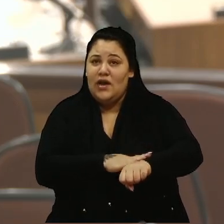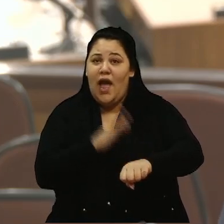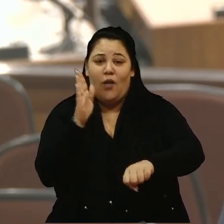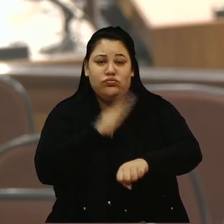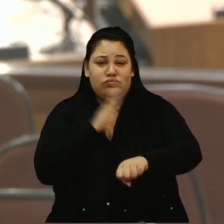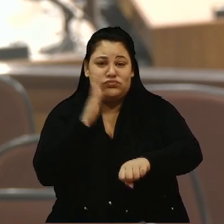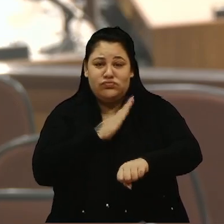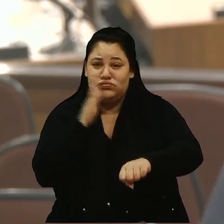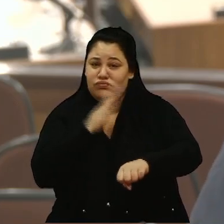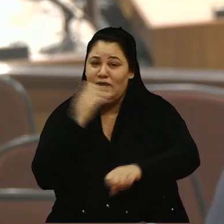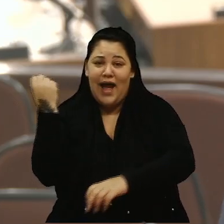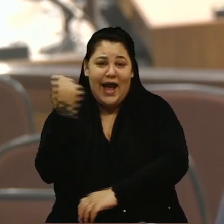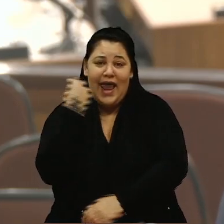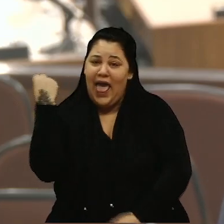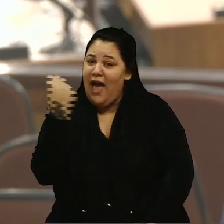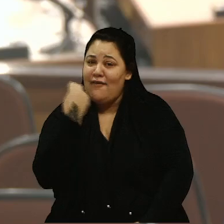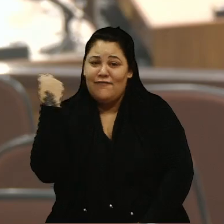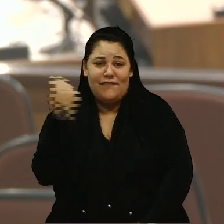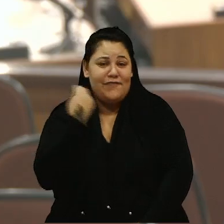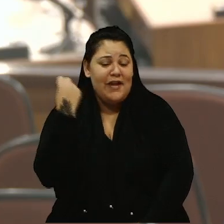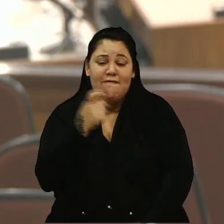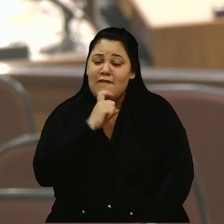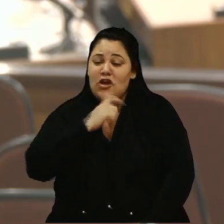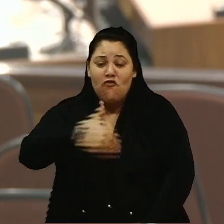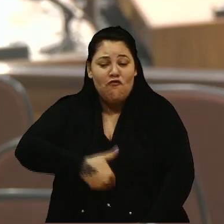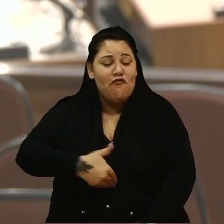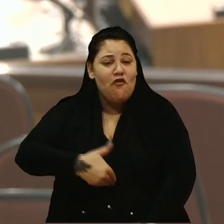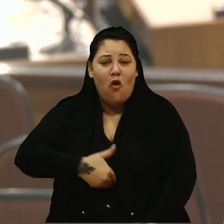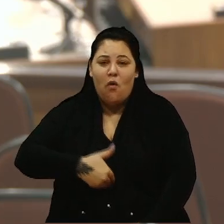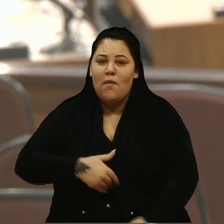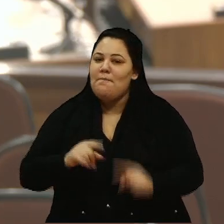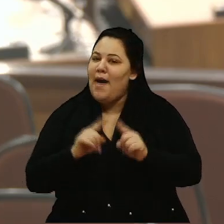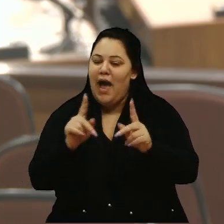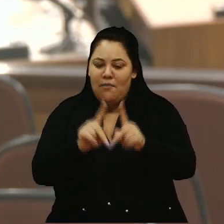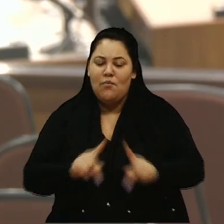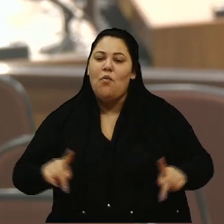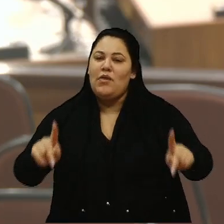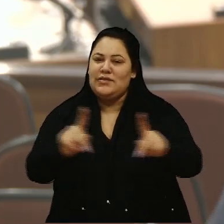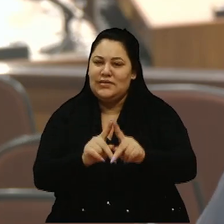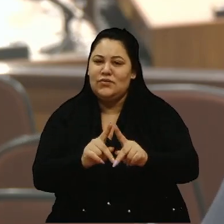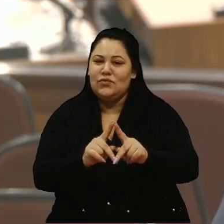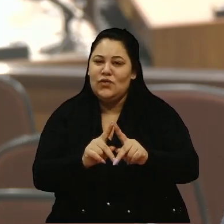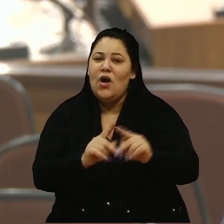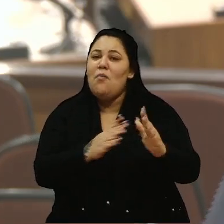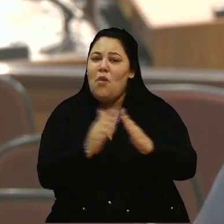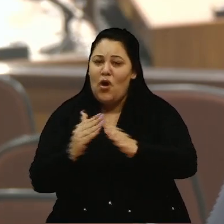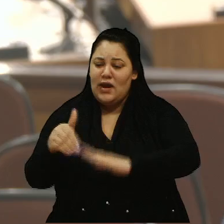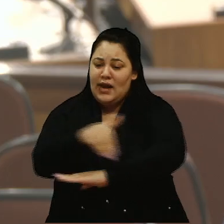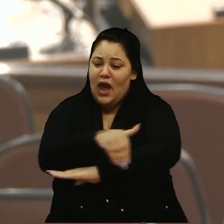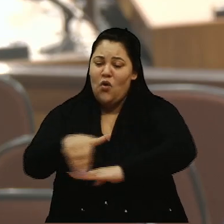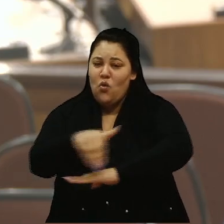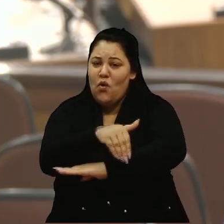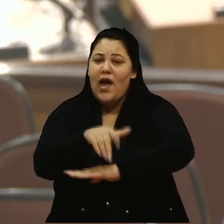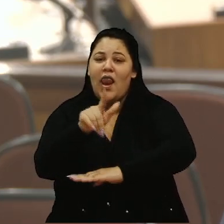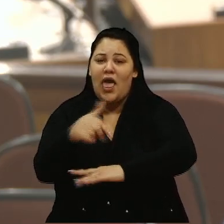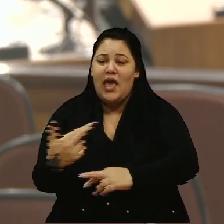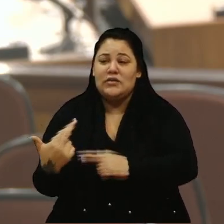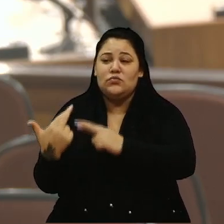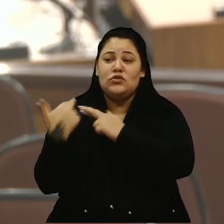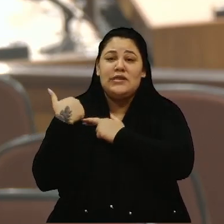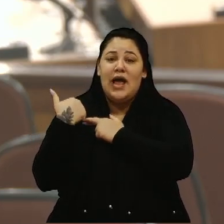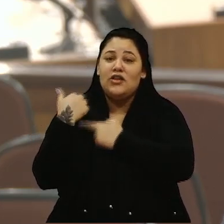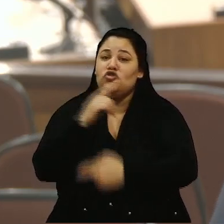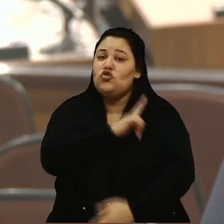de frio, de fome mesmo, mas a população em situação de rua, ela é responsabilidade